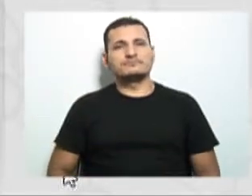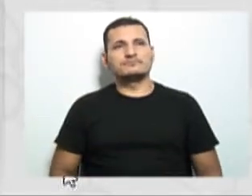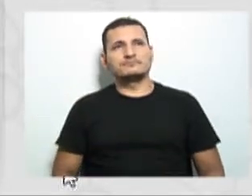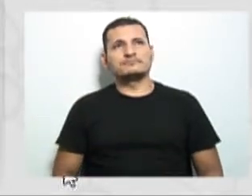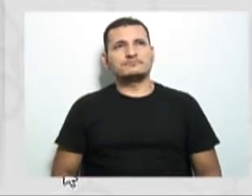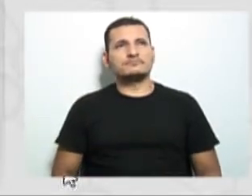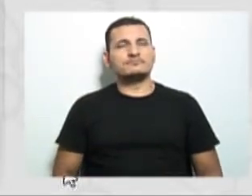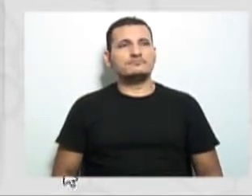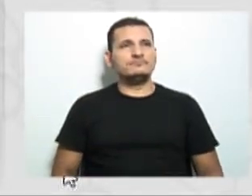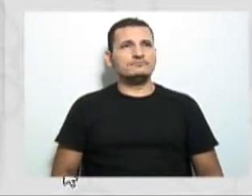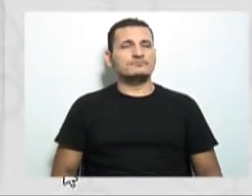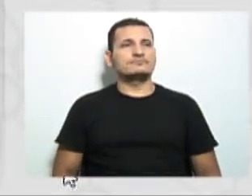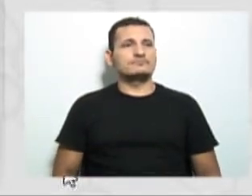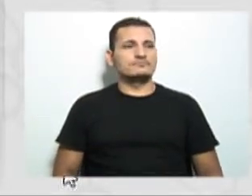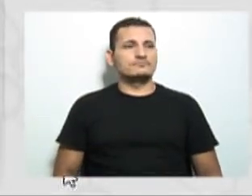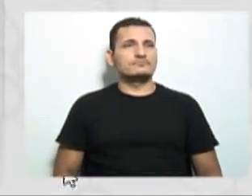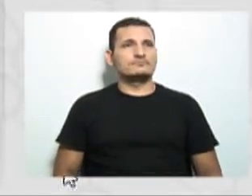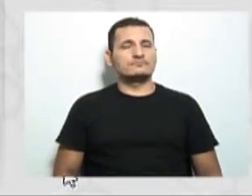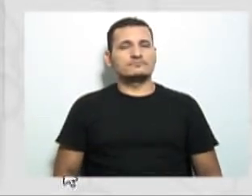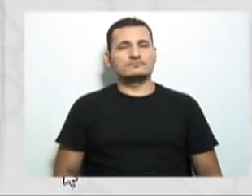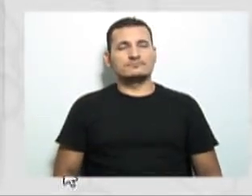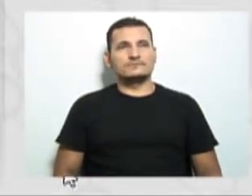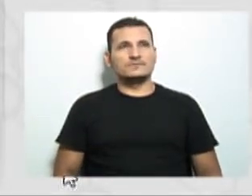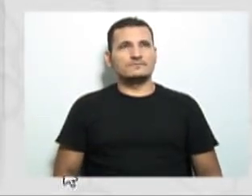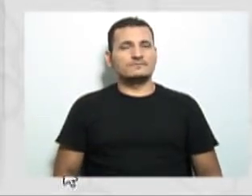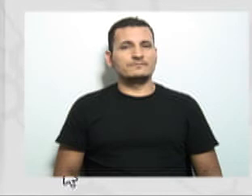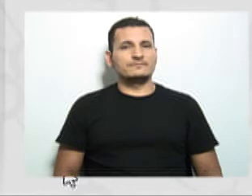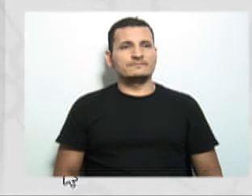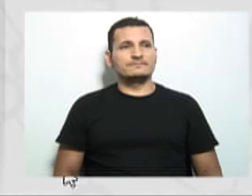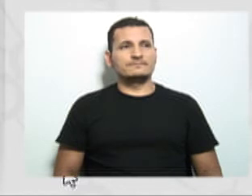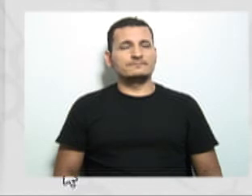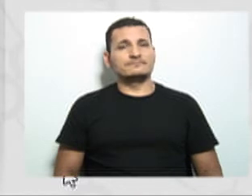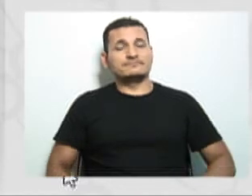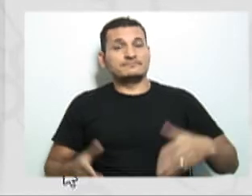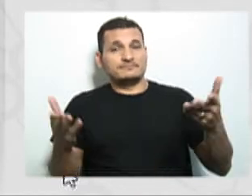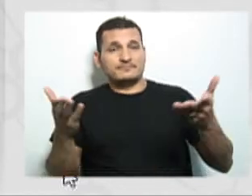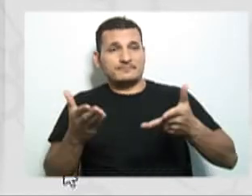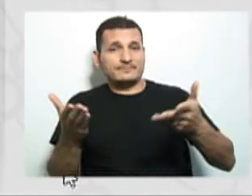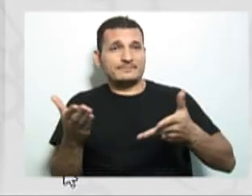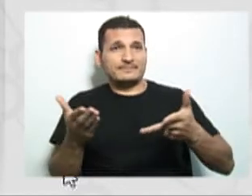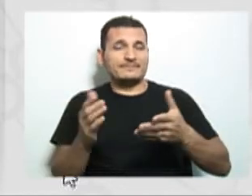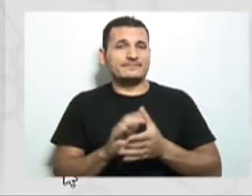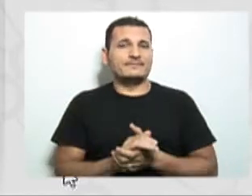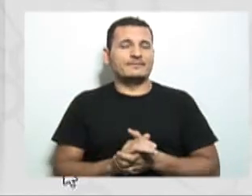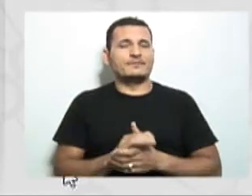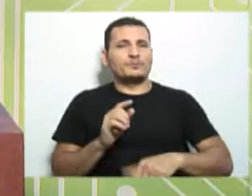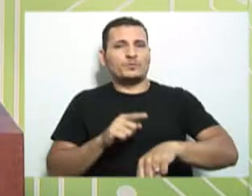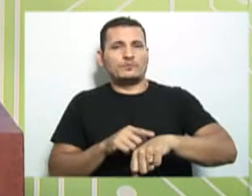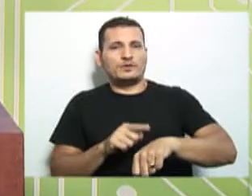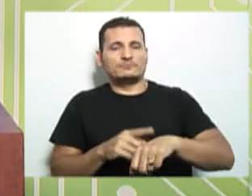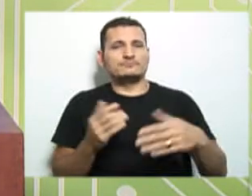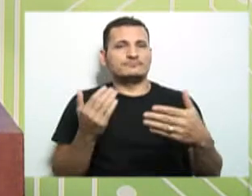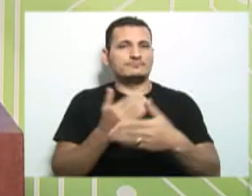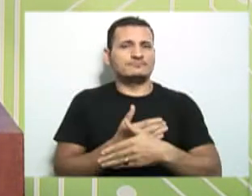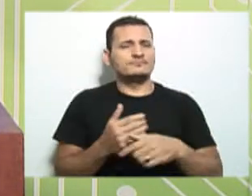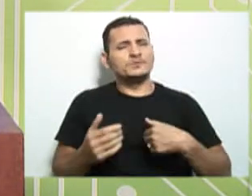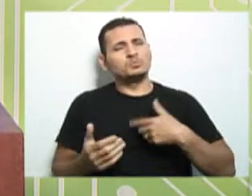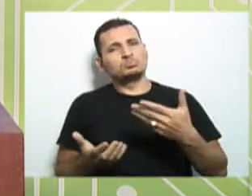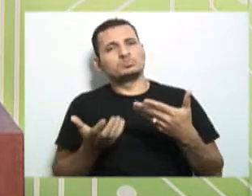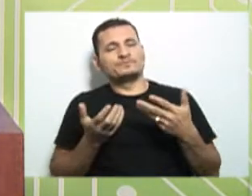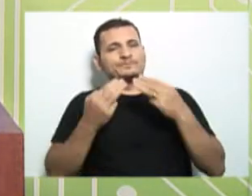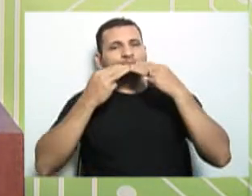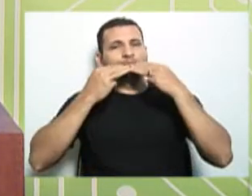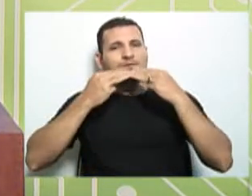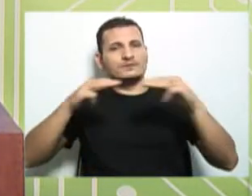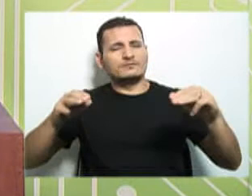das pessoas envolvidas, tá certo? E agora chegou o nosso momento da prova. E aí eu quero deixar aquela mensagem,